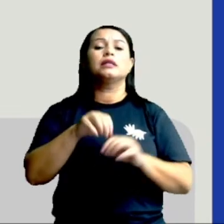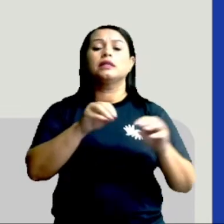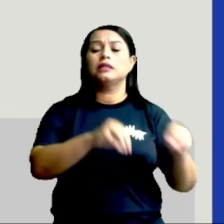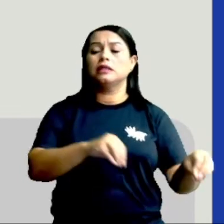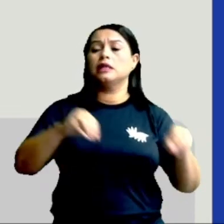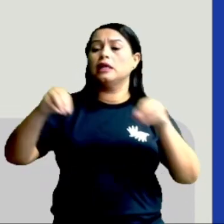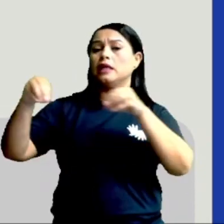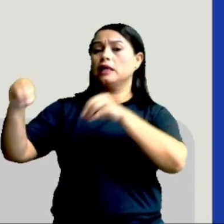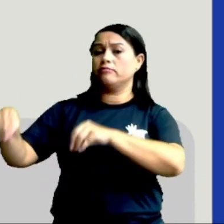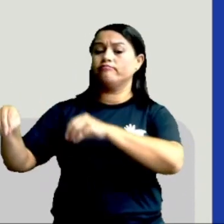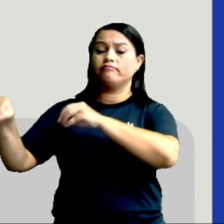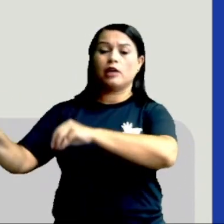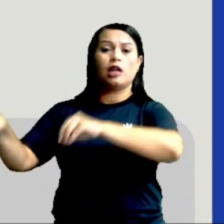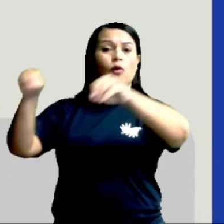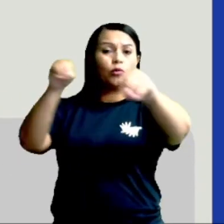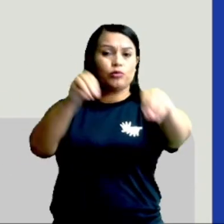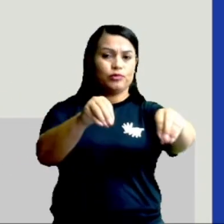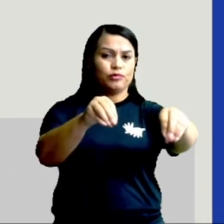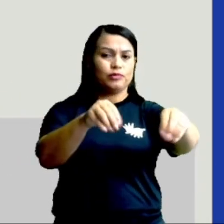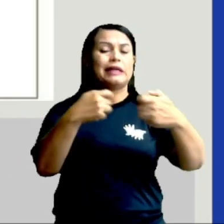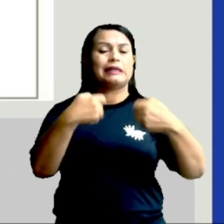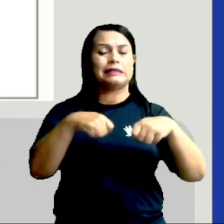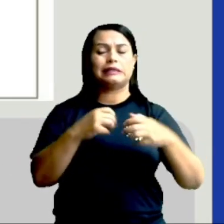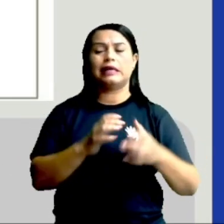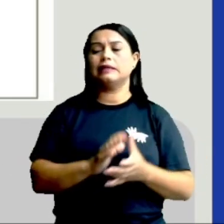de um determinado local para outro.